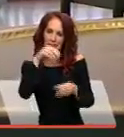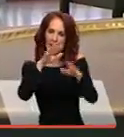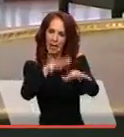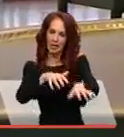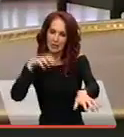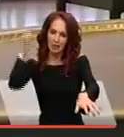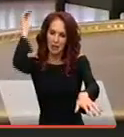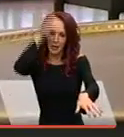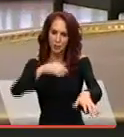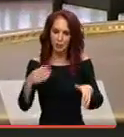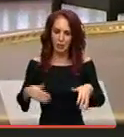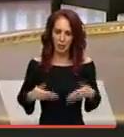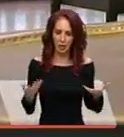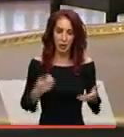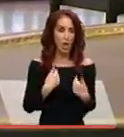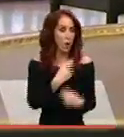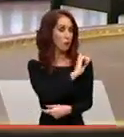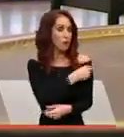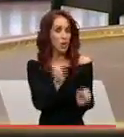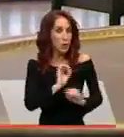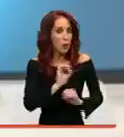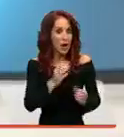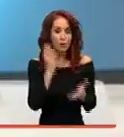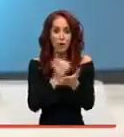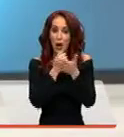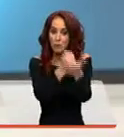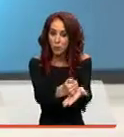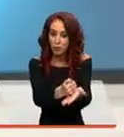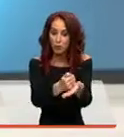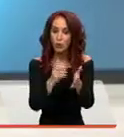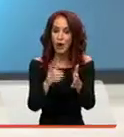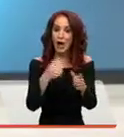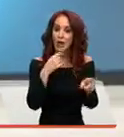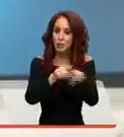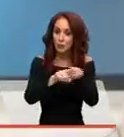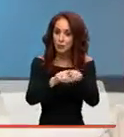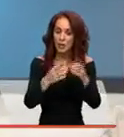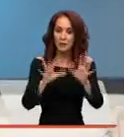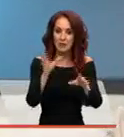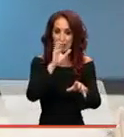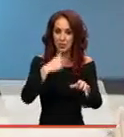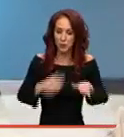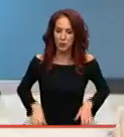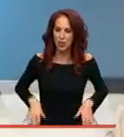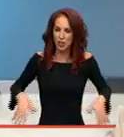sem qualquer poder volto a dizer sou um mero sou eu comprei uma moto precisa usar uma saia a um efeito de estranhamento